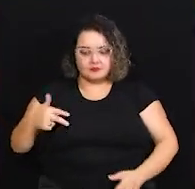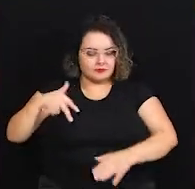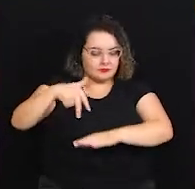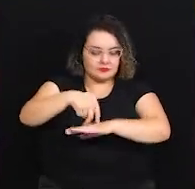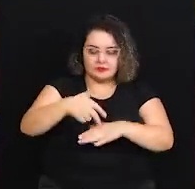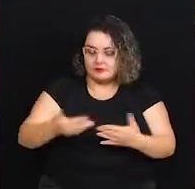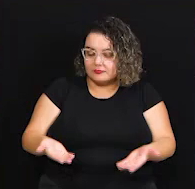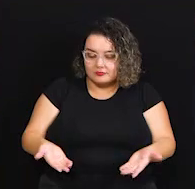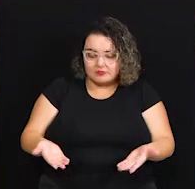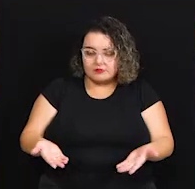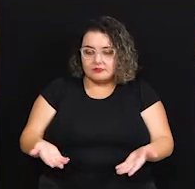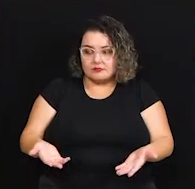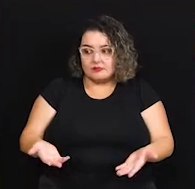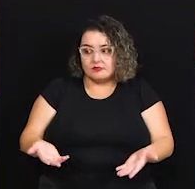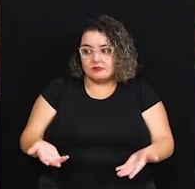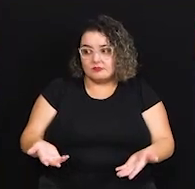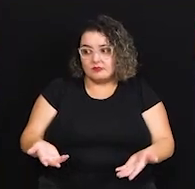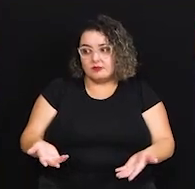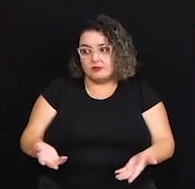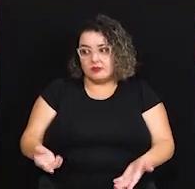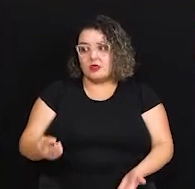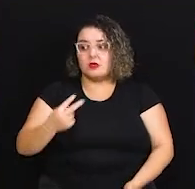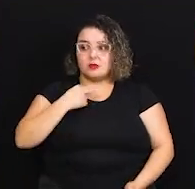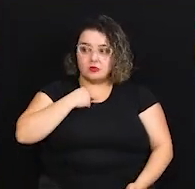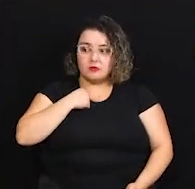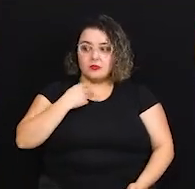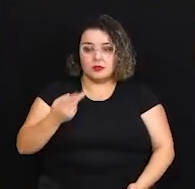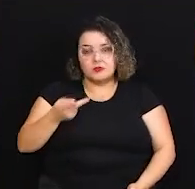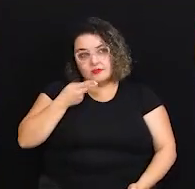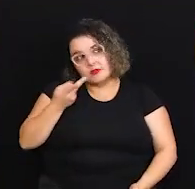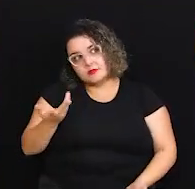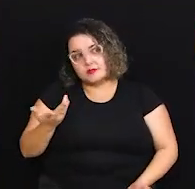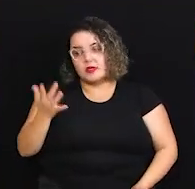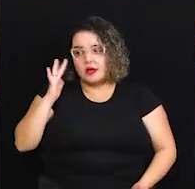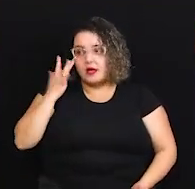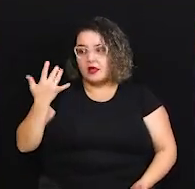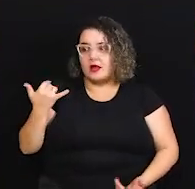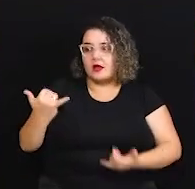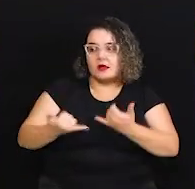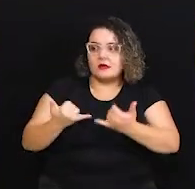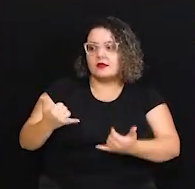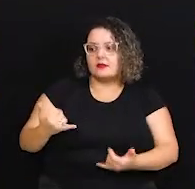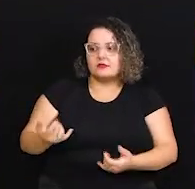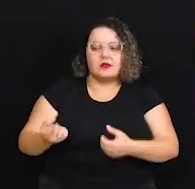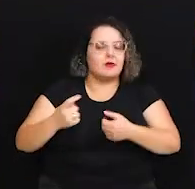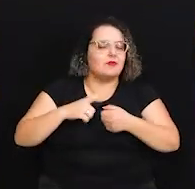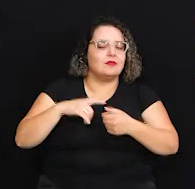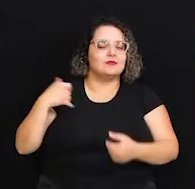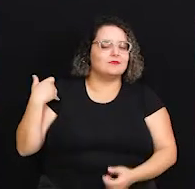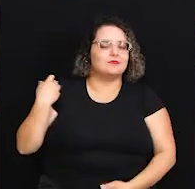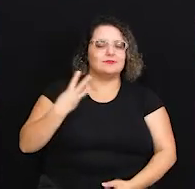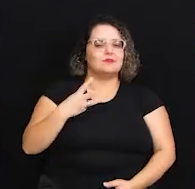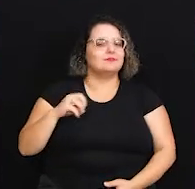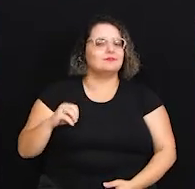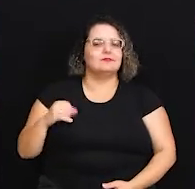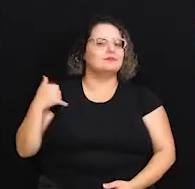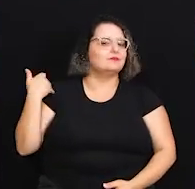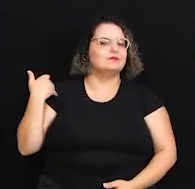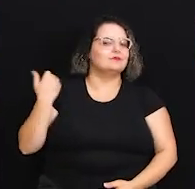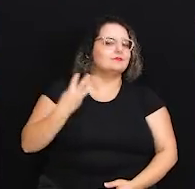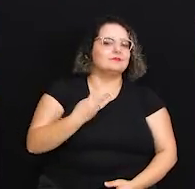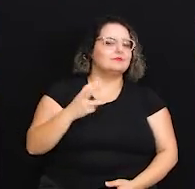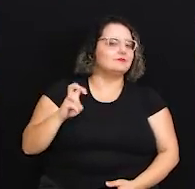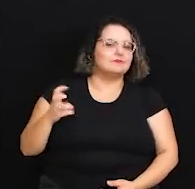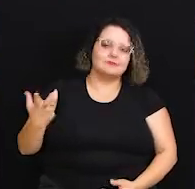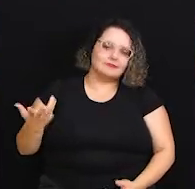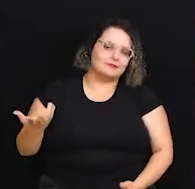aqui, eu não posso falar isso, senão os caras vão achar que eu estou brincando, mas eu volto aos 30, 35 anos tranquilamente, porque eu